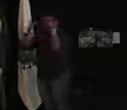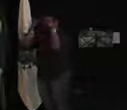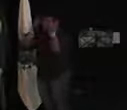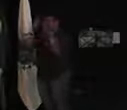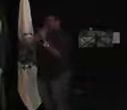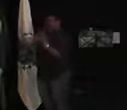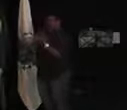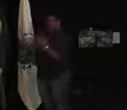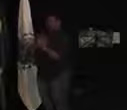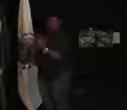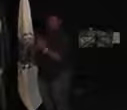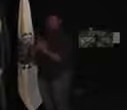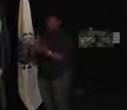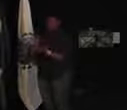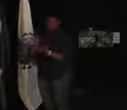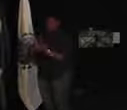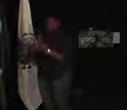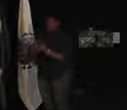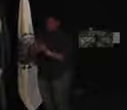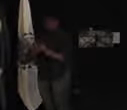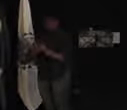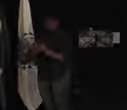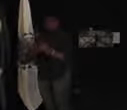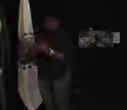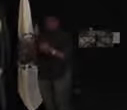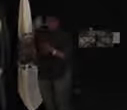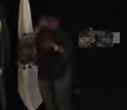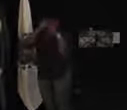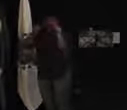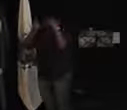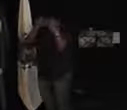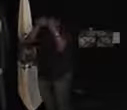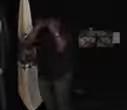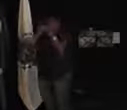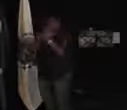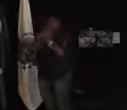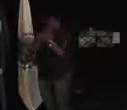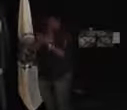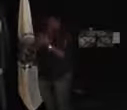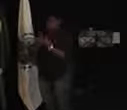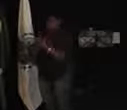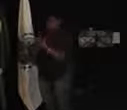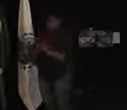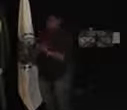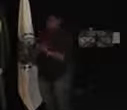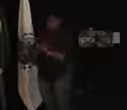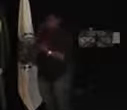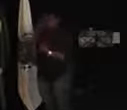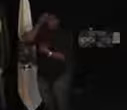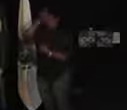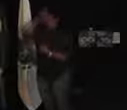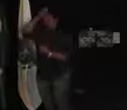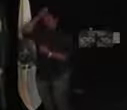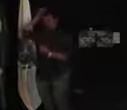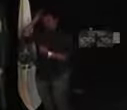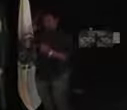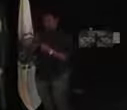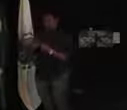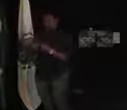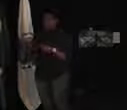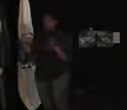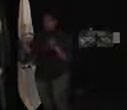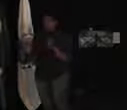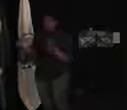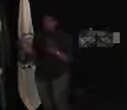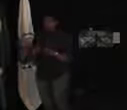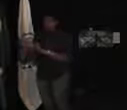deles não são digeridos, não são aprendidos, não são assimilados. Porque ninguém nos orienta a